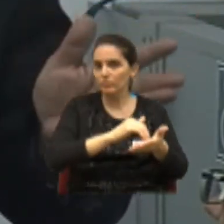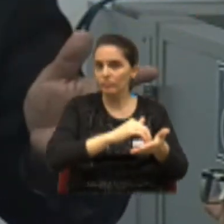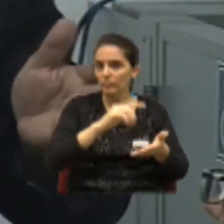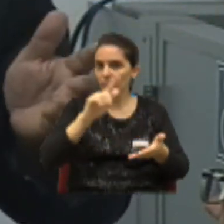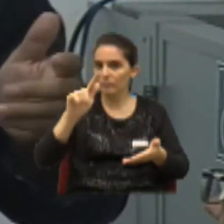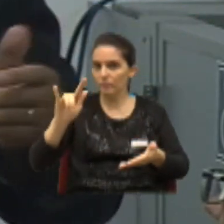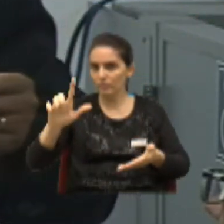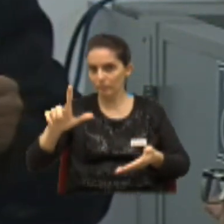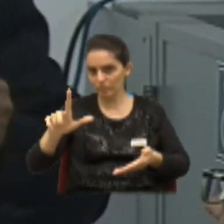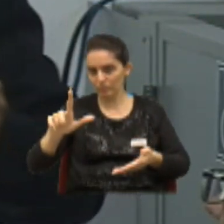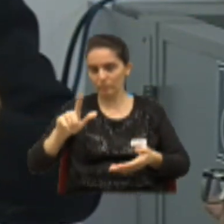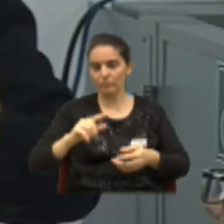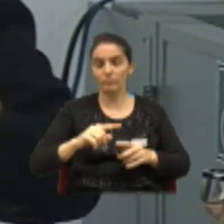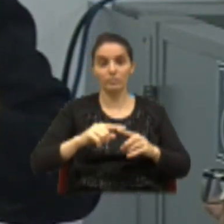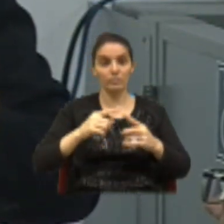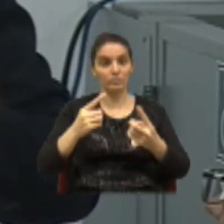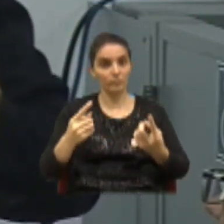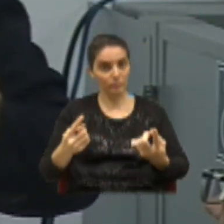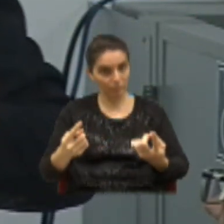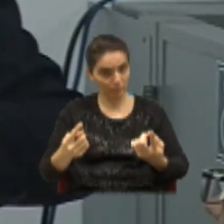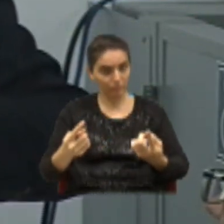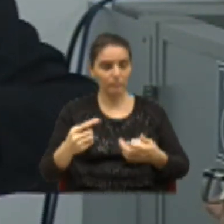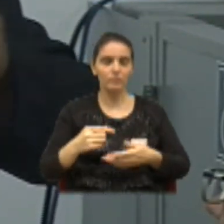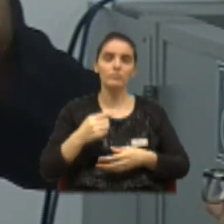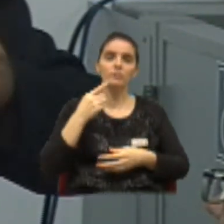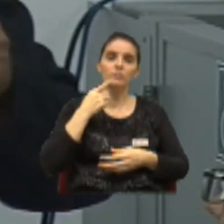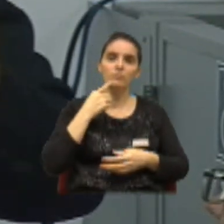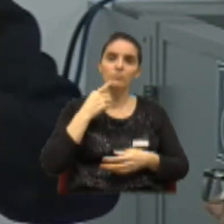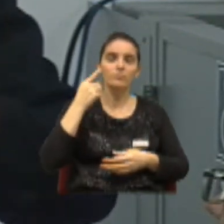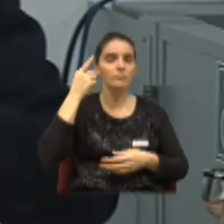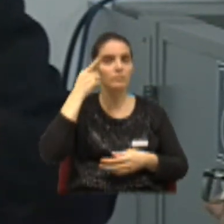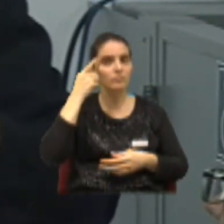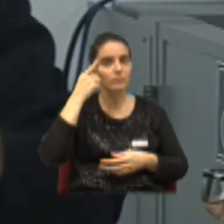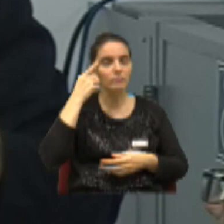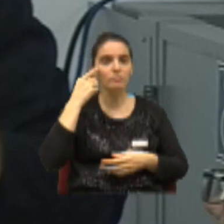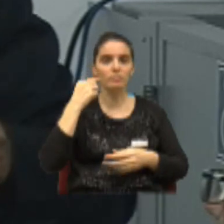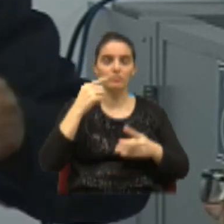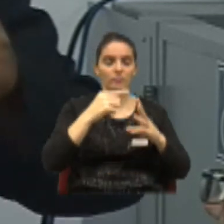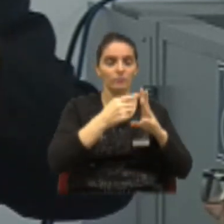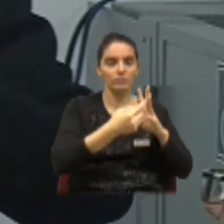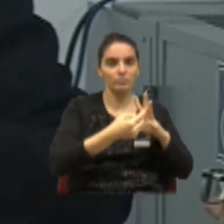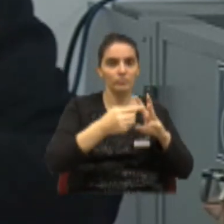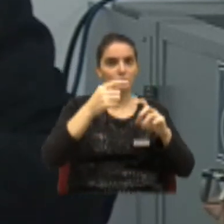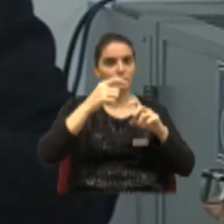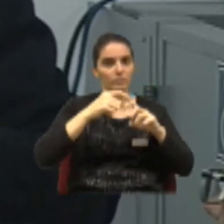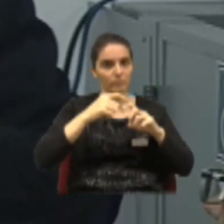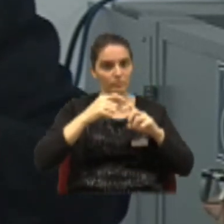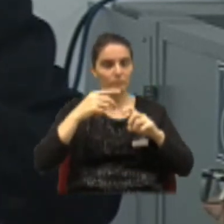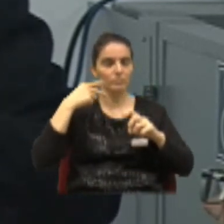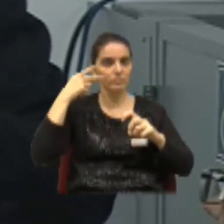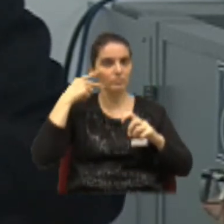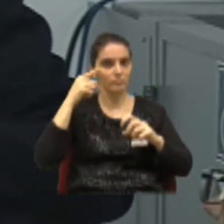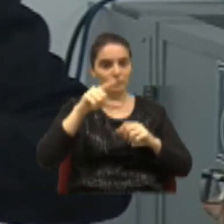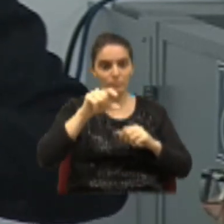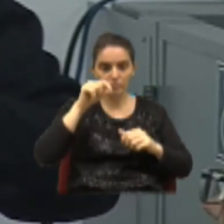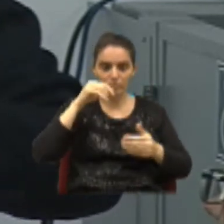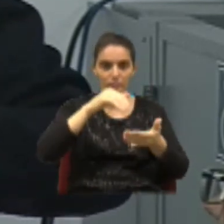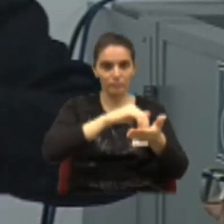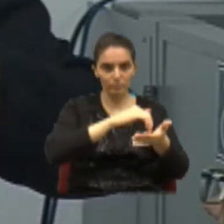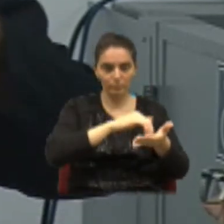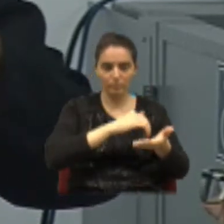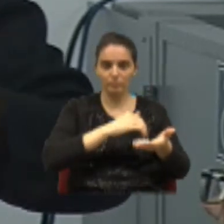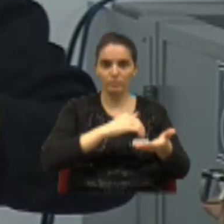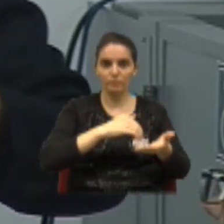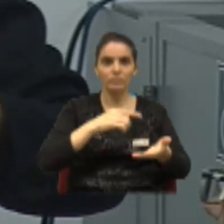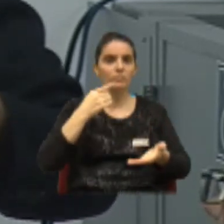como eu disse na minha fala e reitero, que qualquer um dos 3 médicos que ocuparem essa cadeira, eu acredito